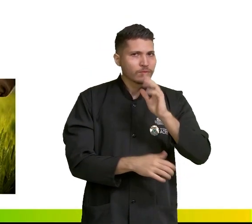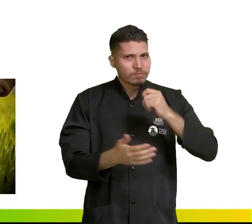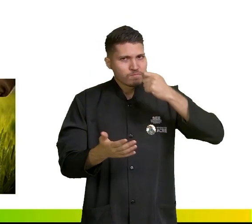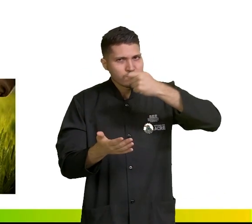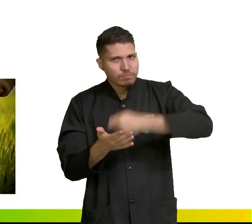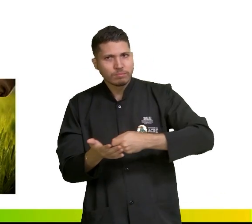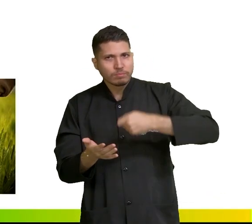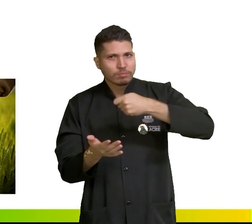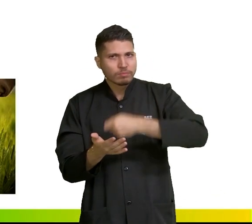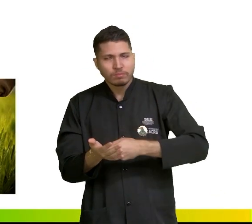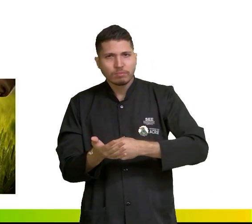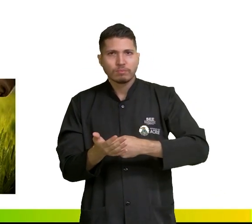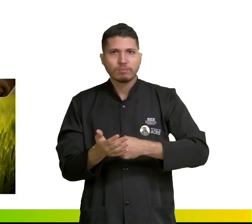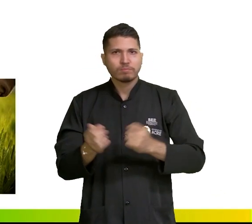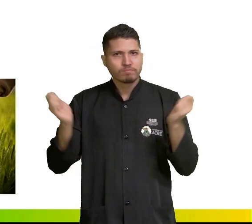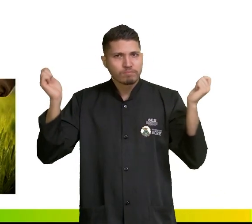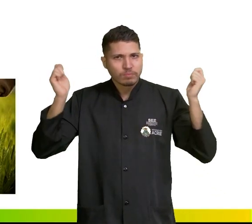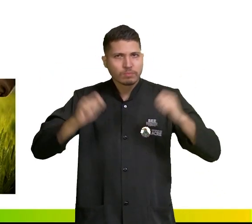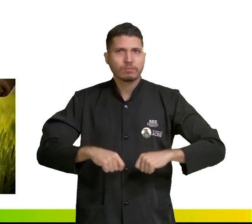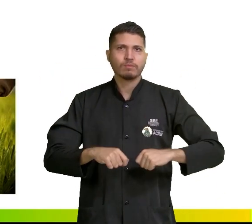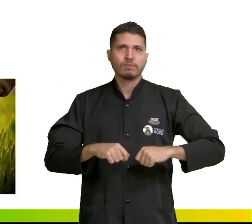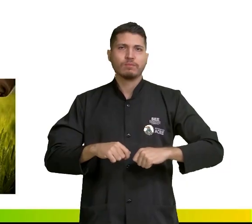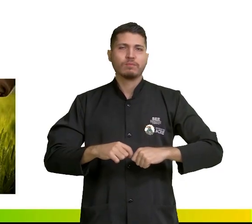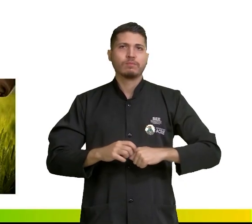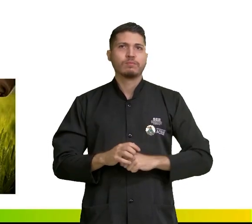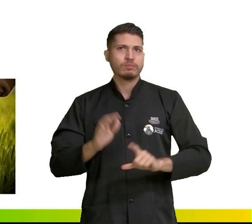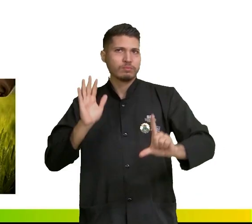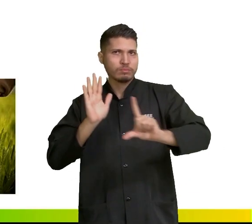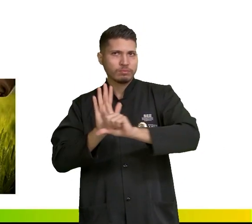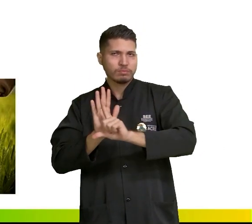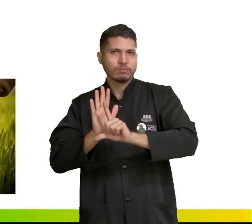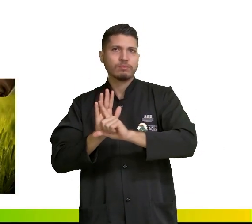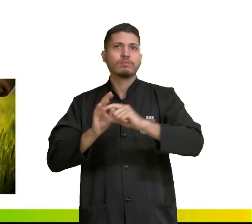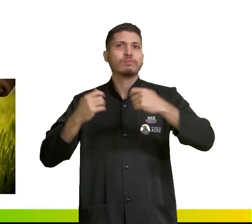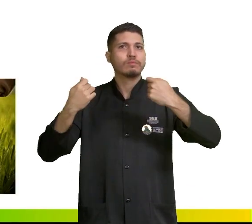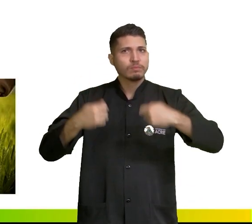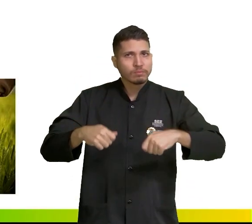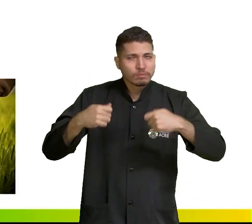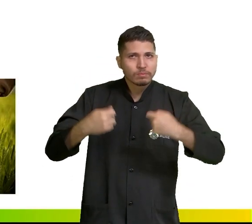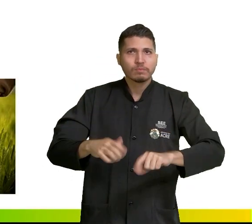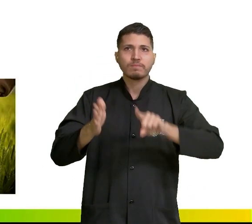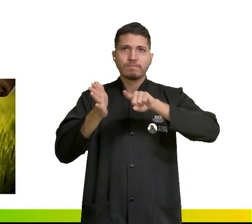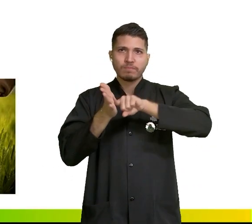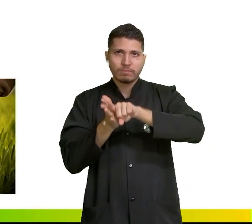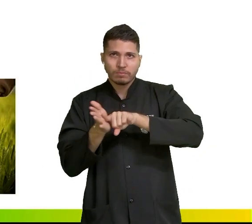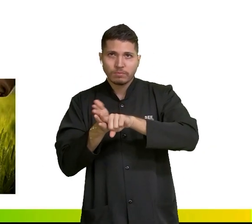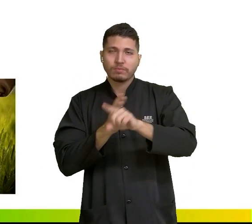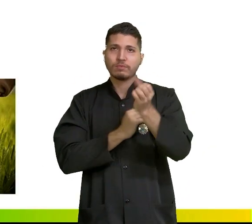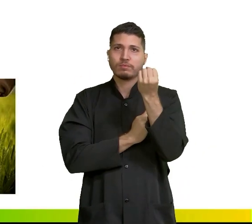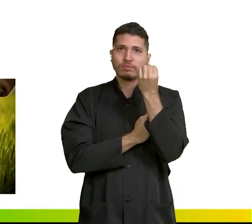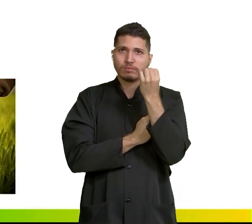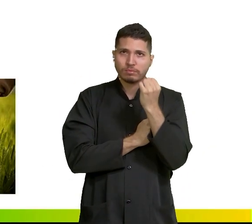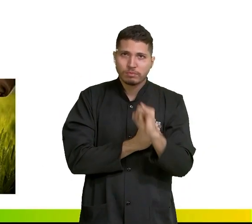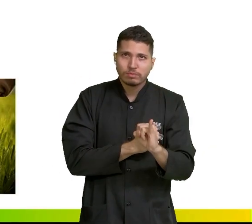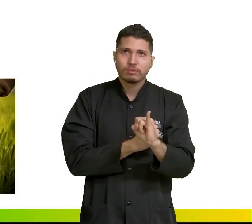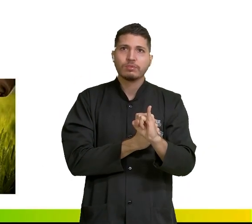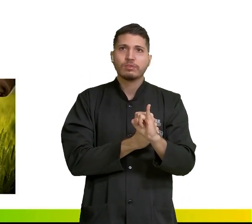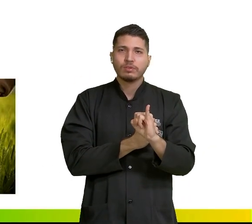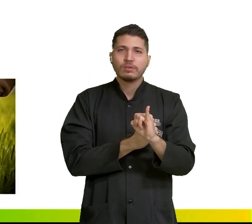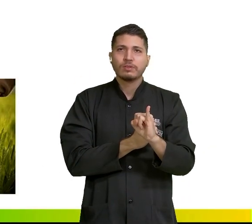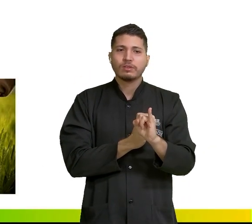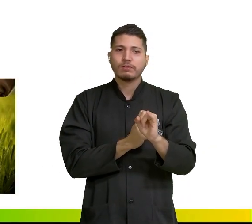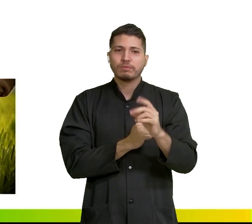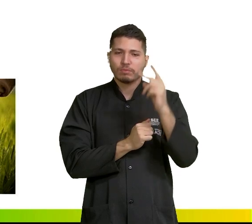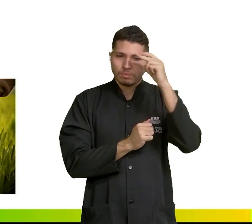não só a criação de leis. Essas leis, elas precisam ser fiscalizadas para ver se realmente elas estão sendo